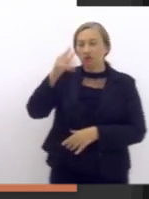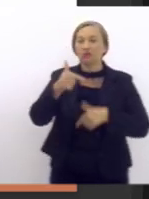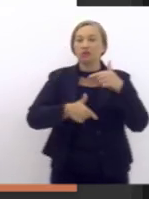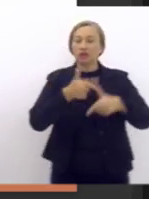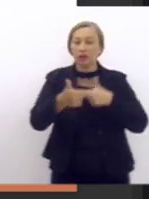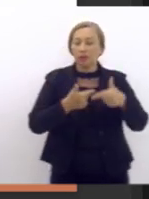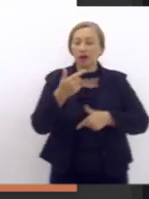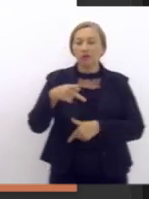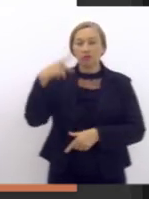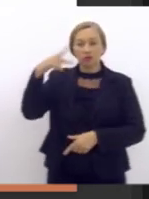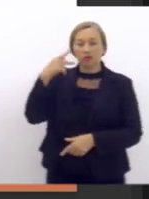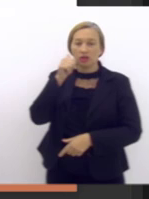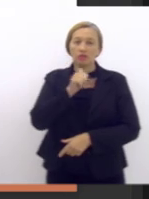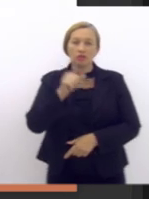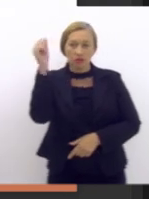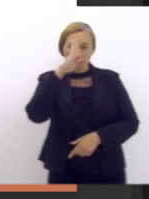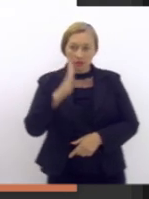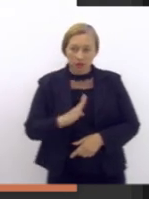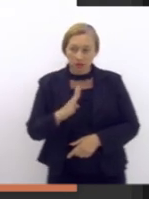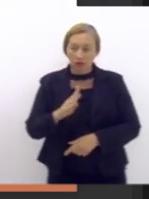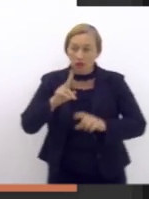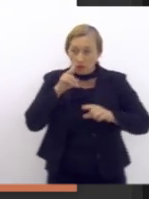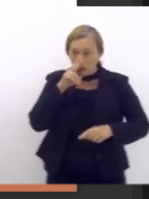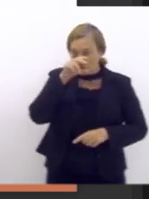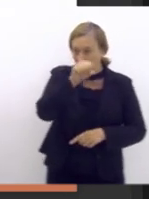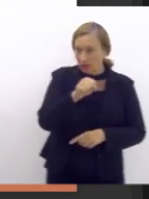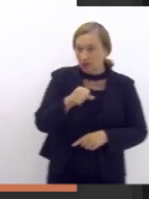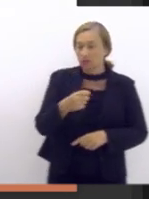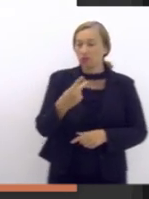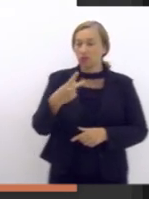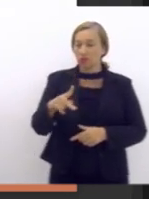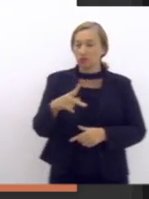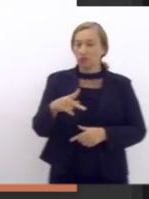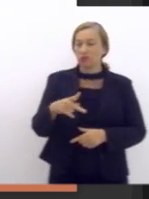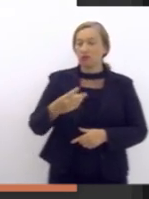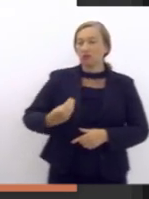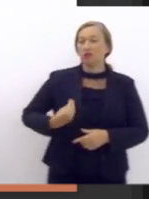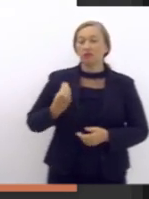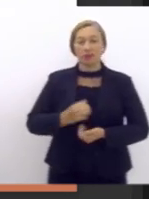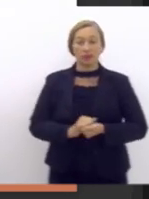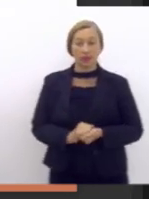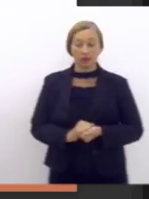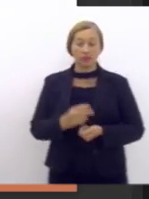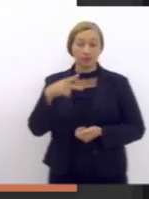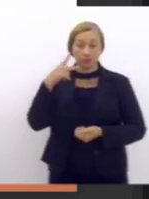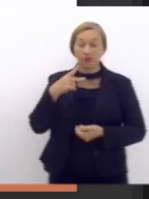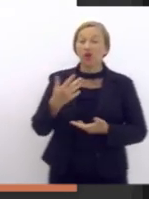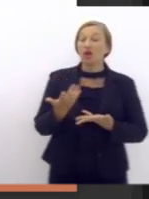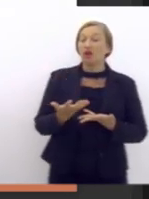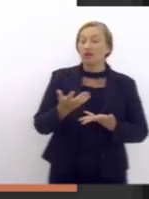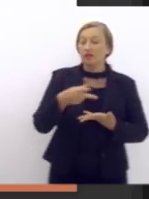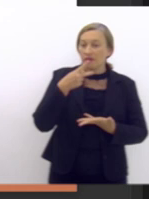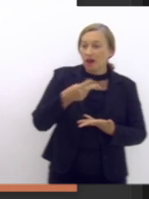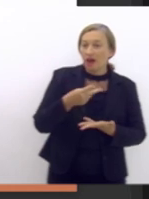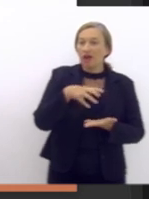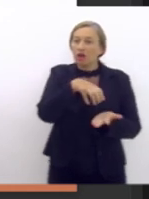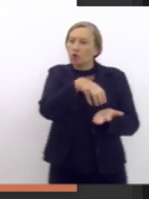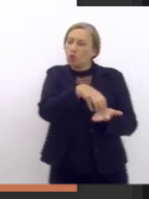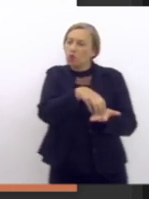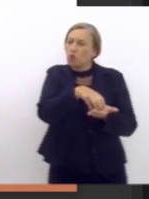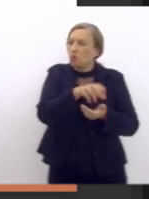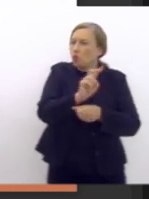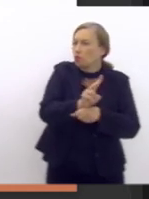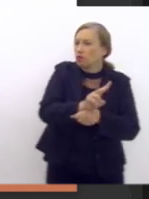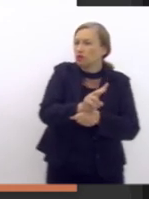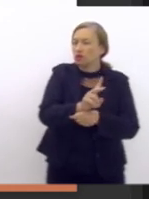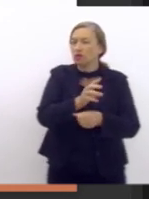política das mulheres no Brasil, bem como o fortalecimento do seu protagonismo político. A gente costuma falar bastante que o Observatório, ele é